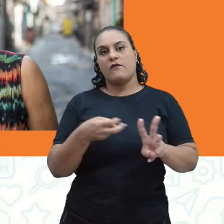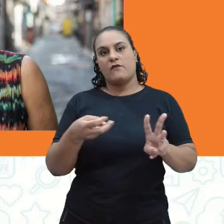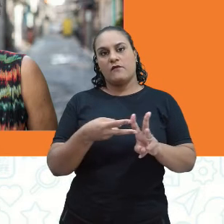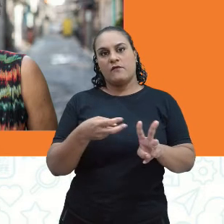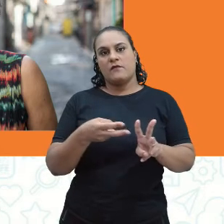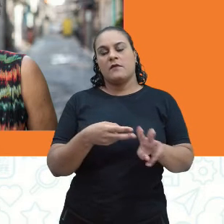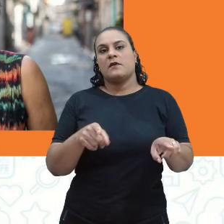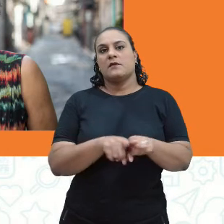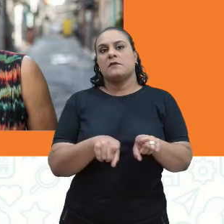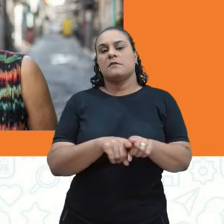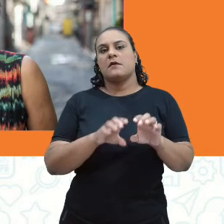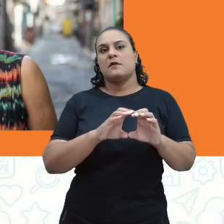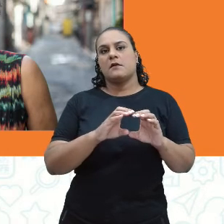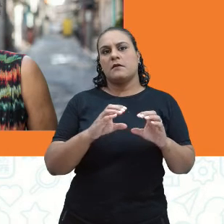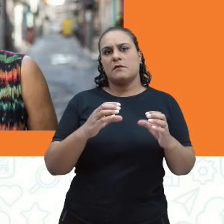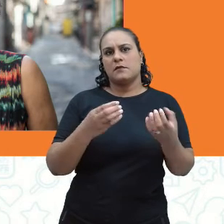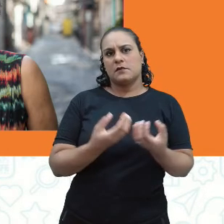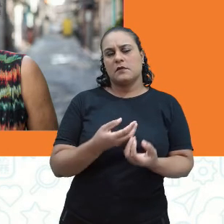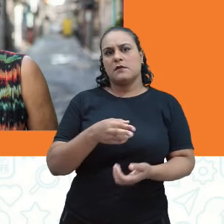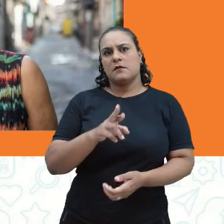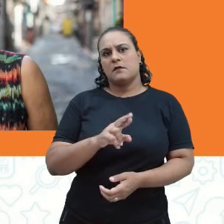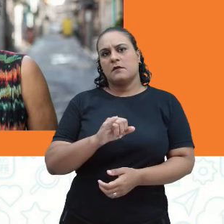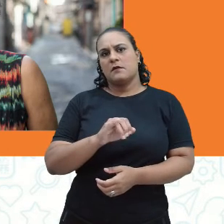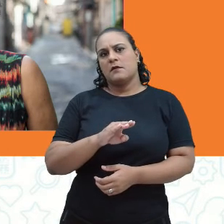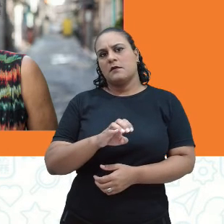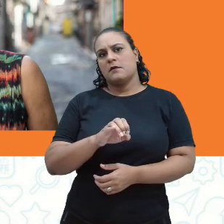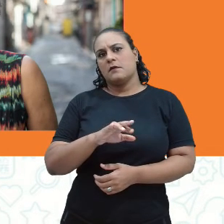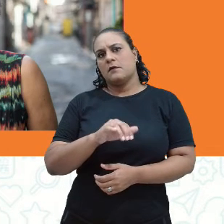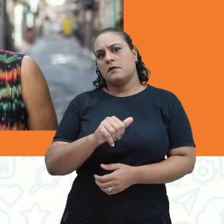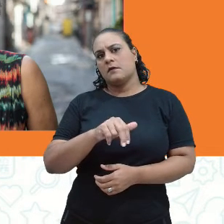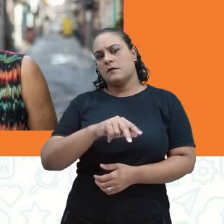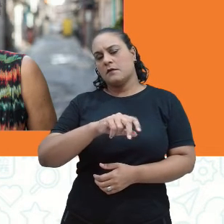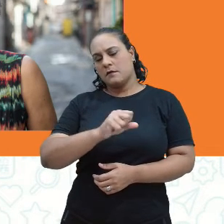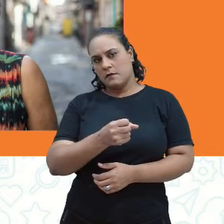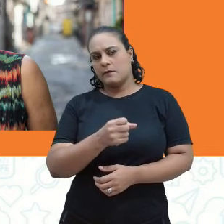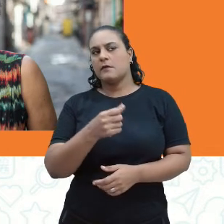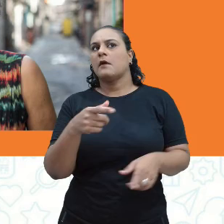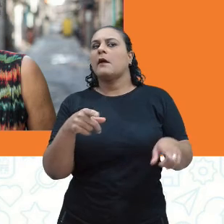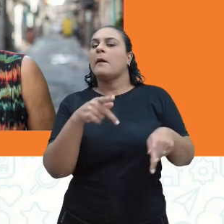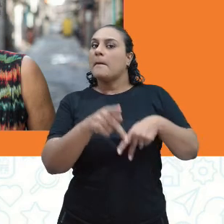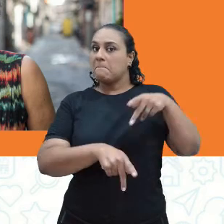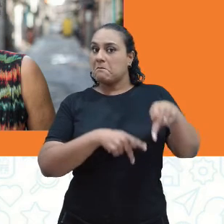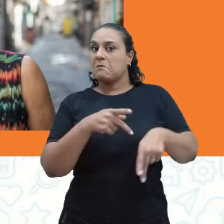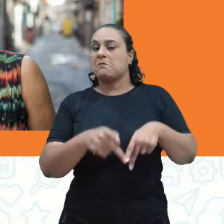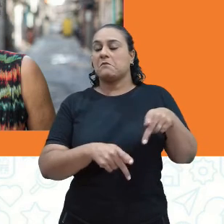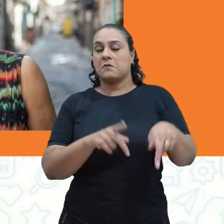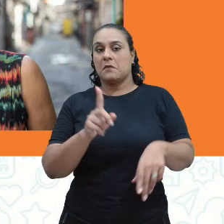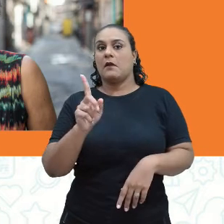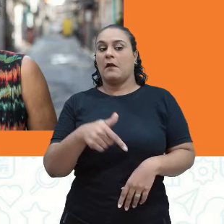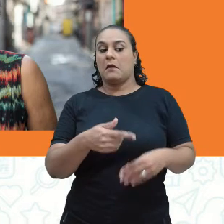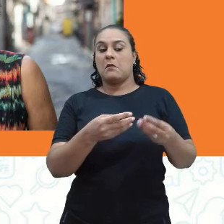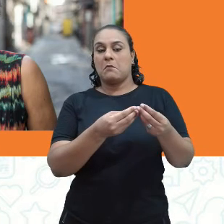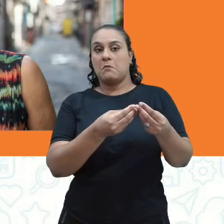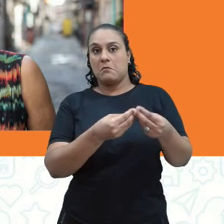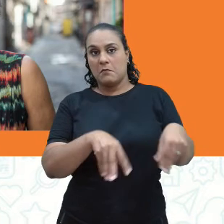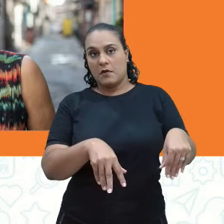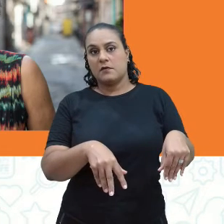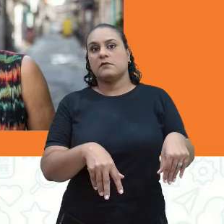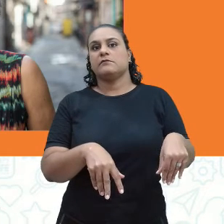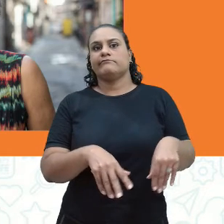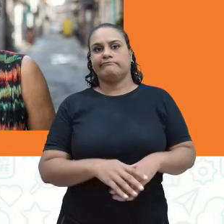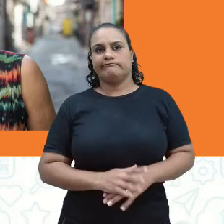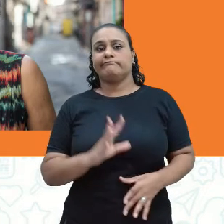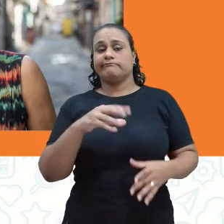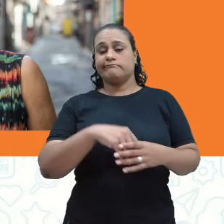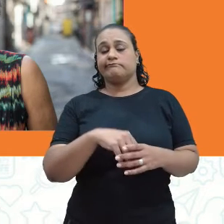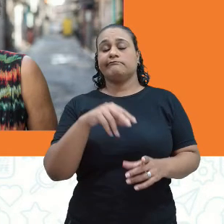também comunidades ribeirinhas, por exemplo, são populações, né, que realmente são atingidas dentro